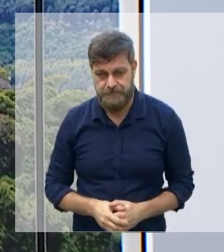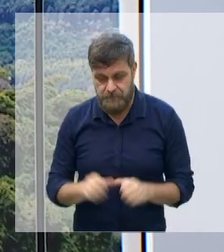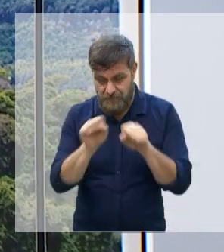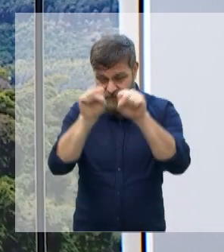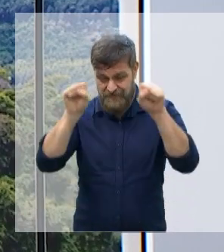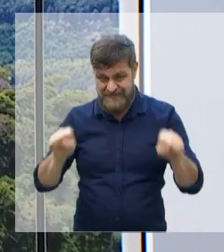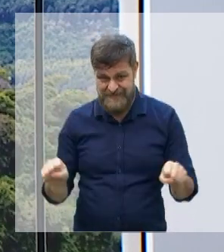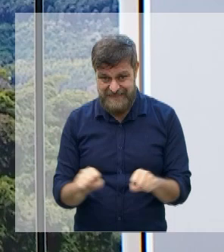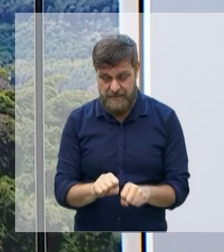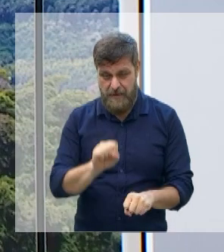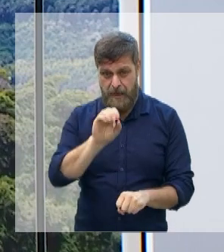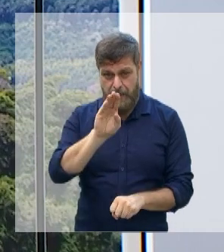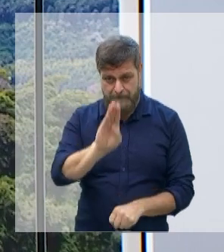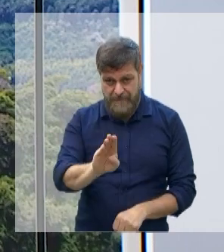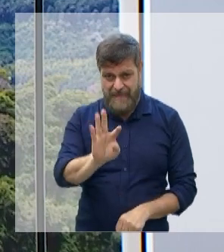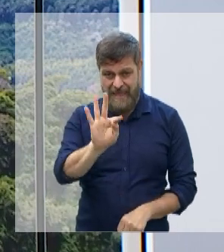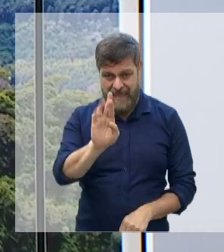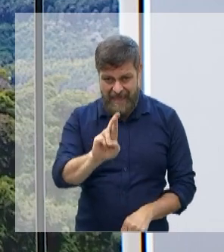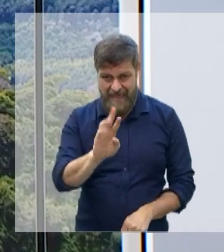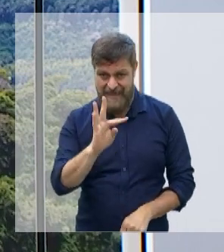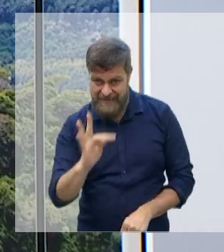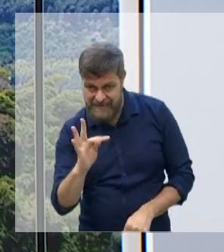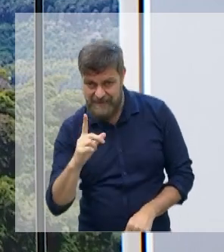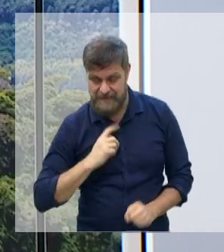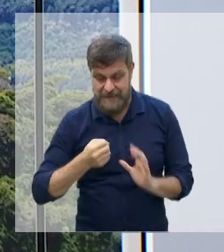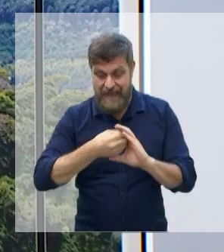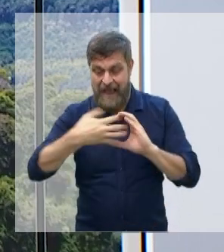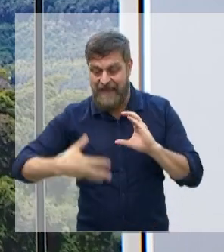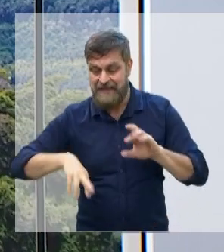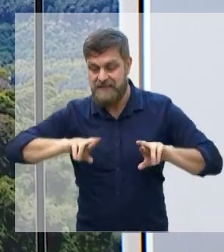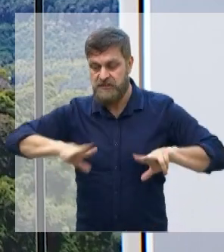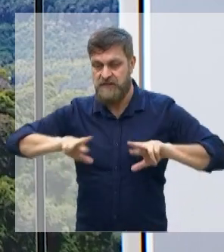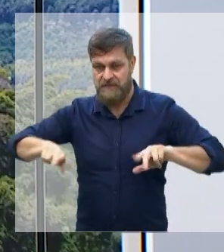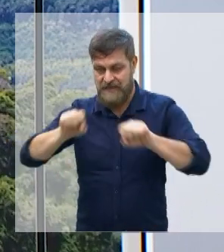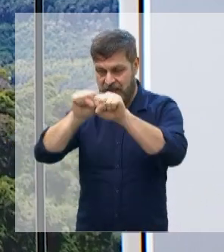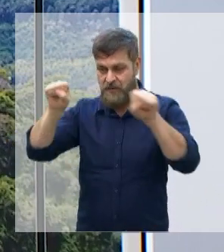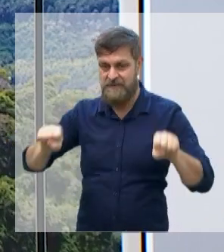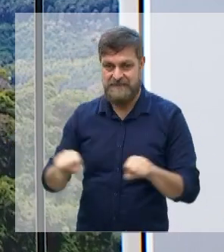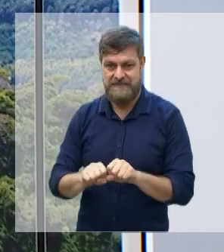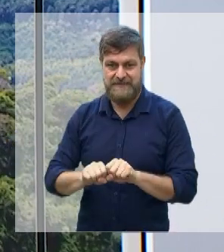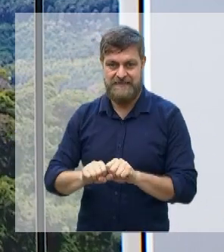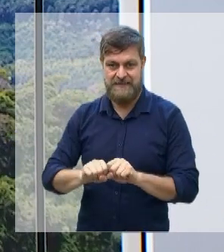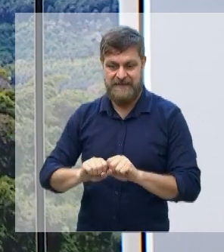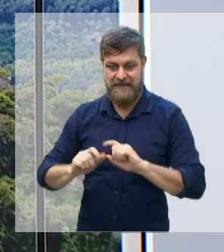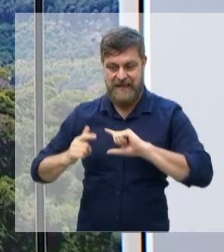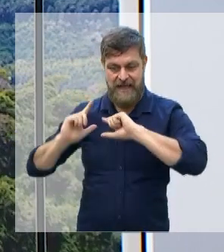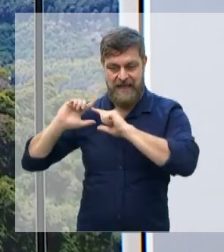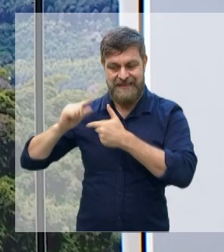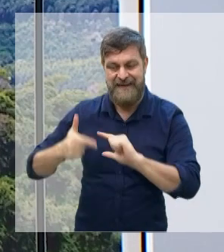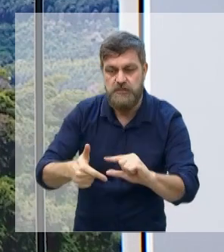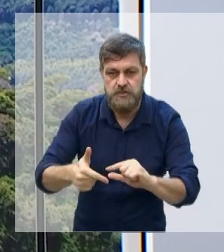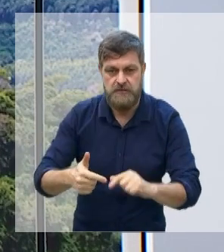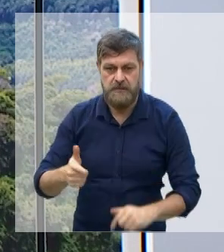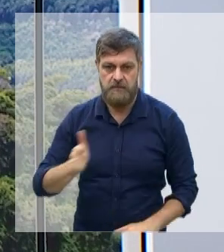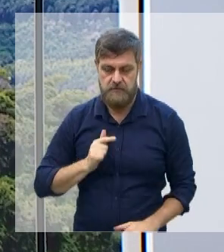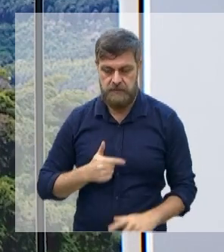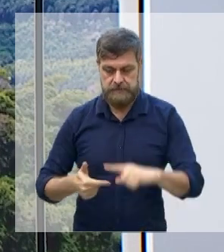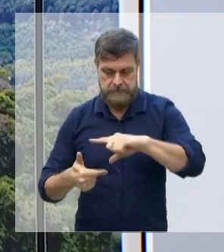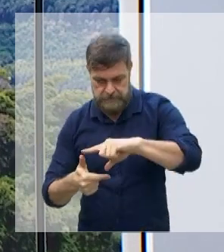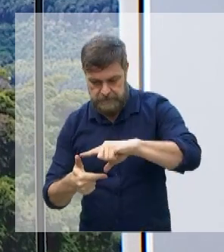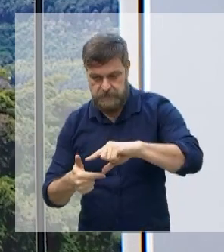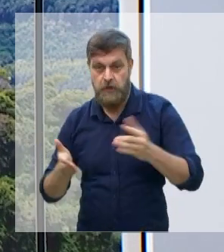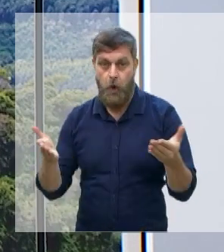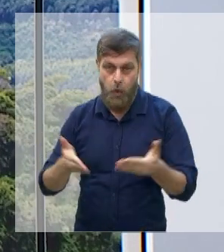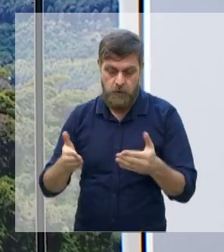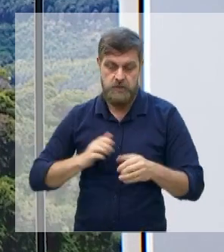ele tem algumas características especiais que o diferenciam do sistema convencional convencional o sistema que nós temos hoje